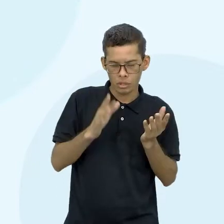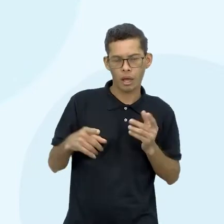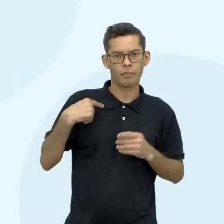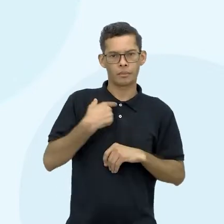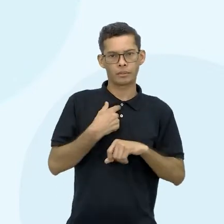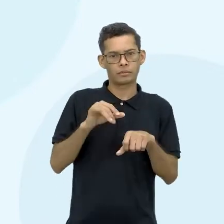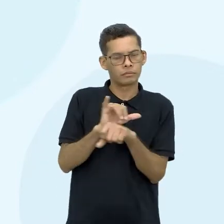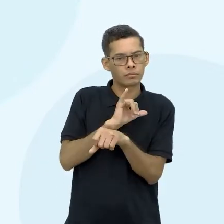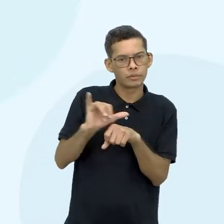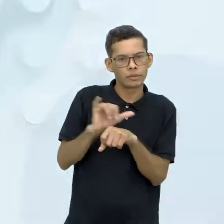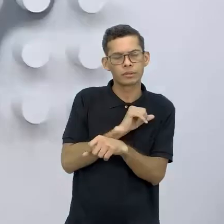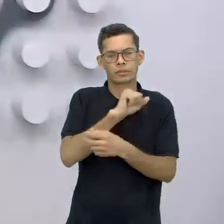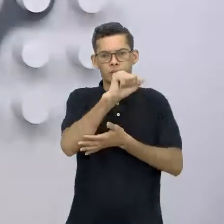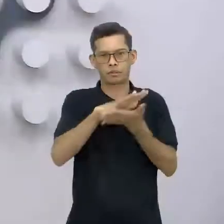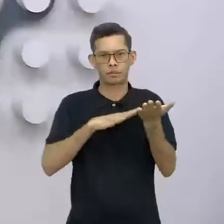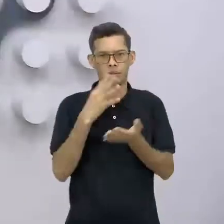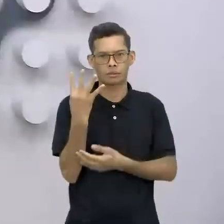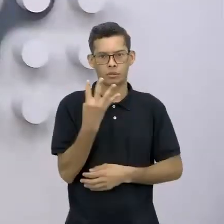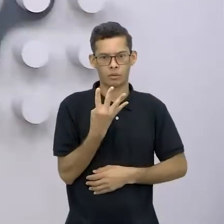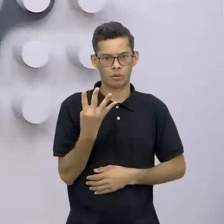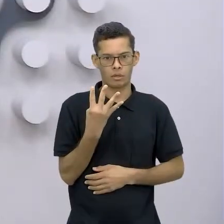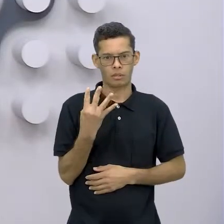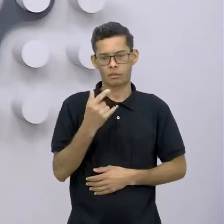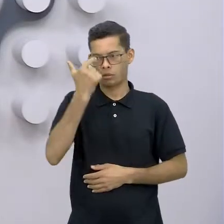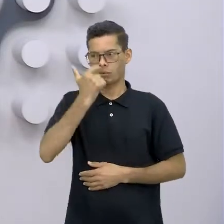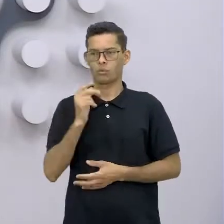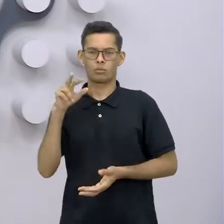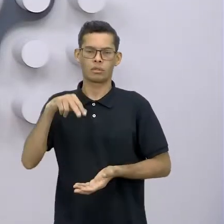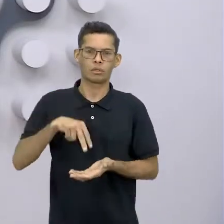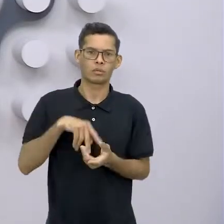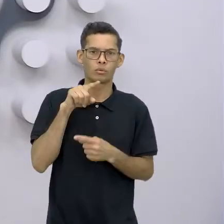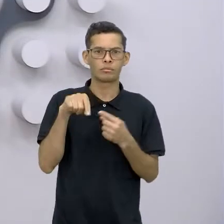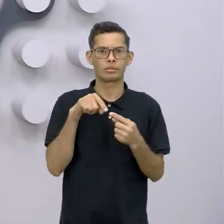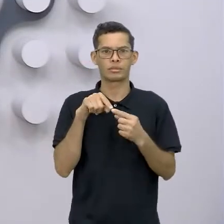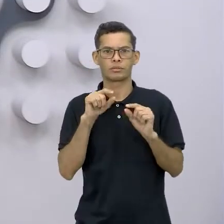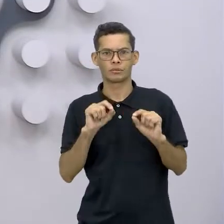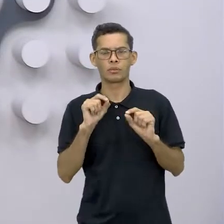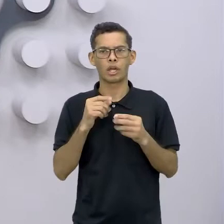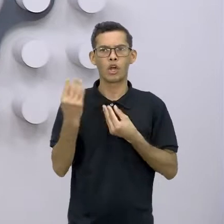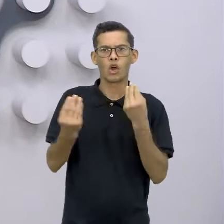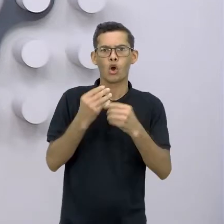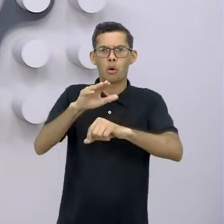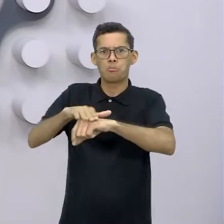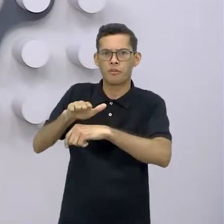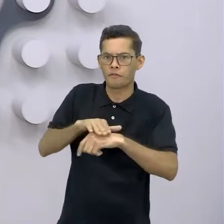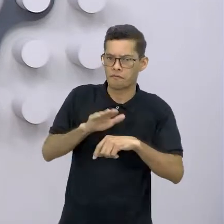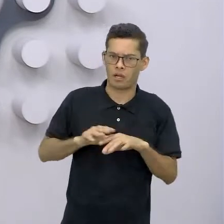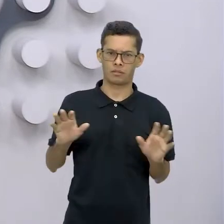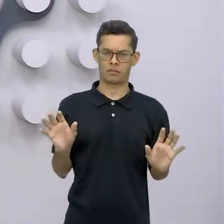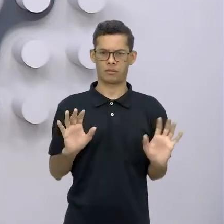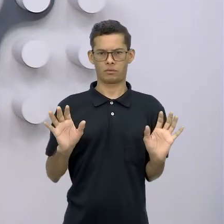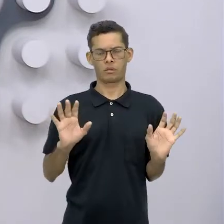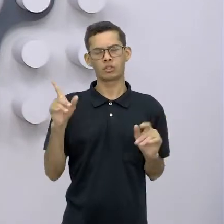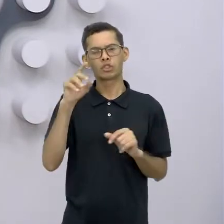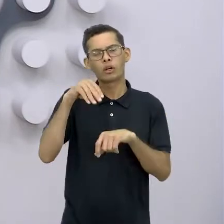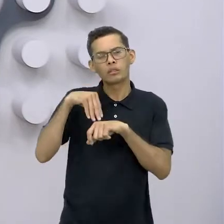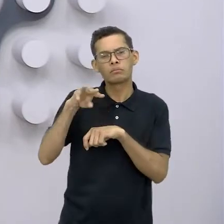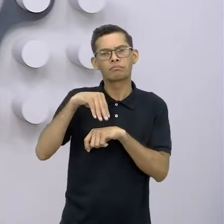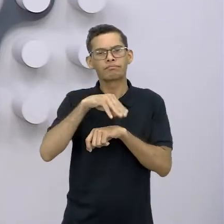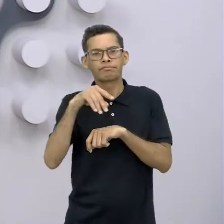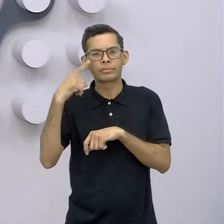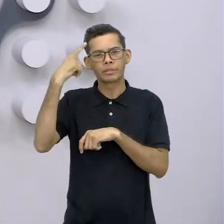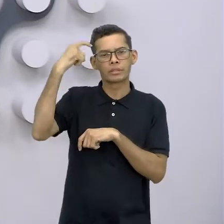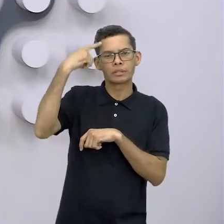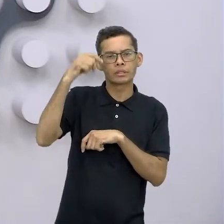essa atividade 4. Eu não estou aqui para dizer exatamente o que deve ser feito, mas só sugerir algumas